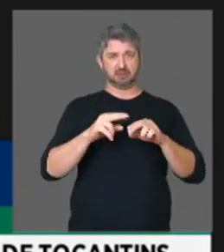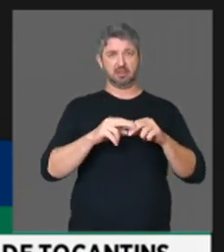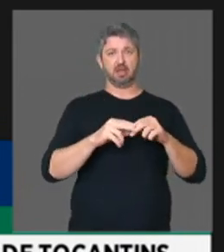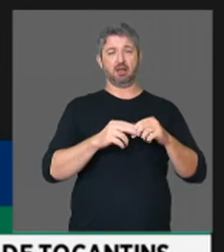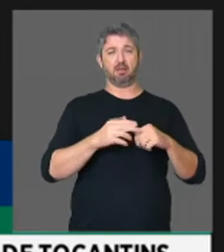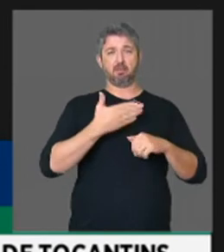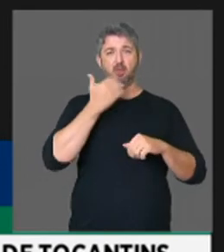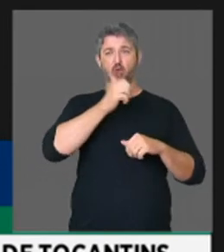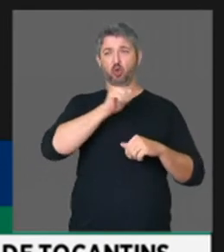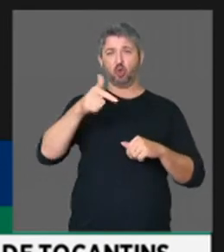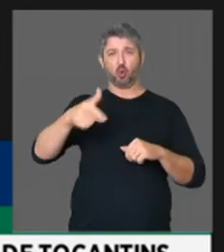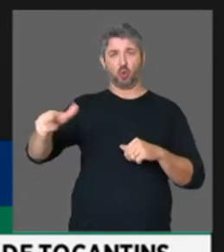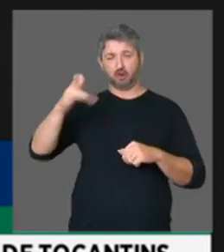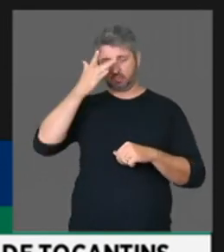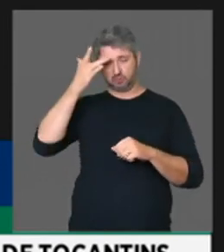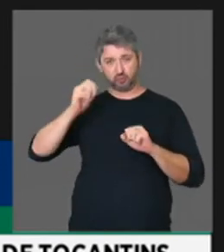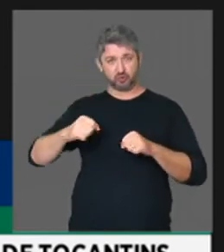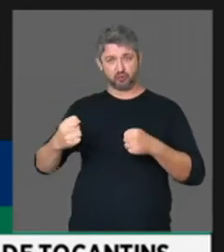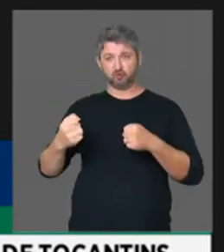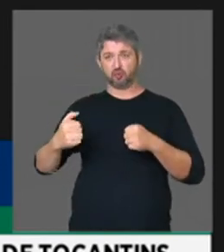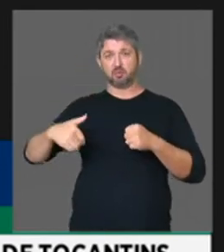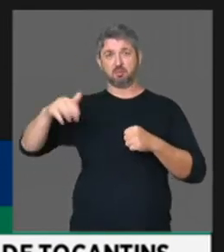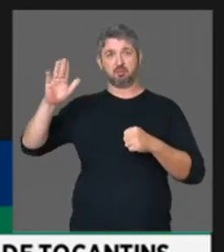outros. É somente por isso que...